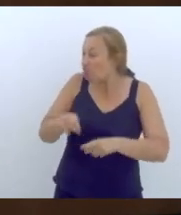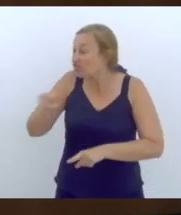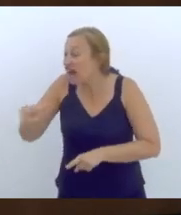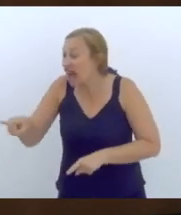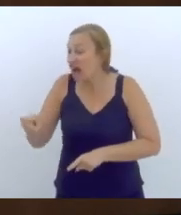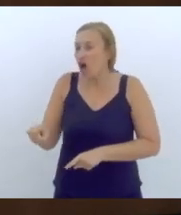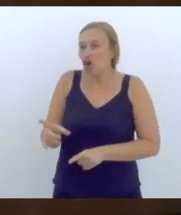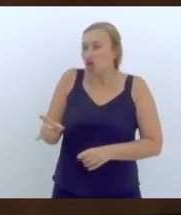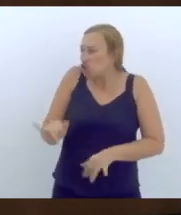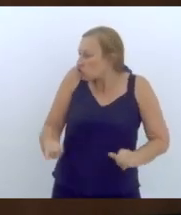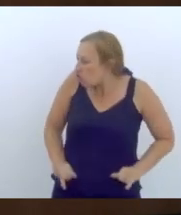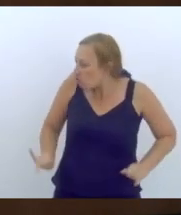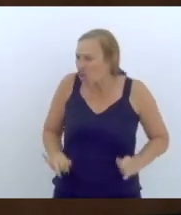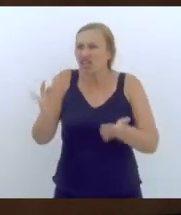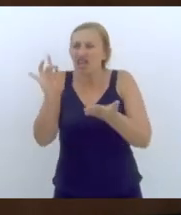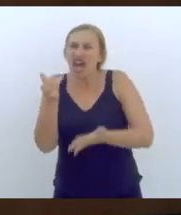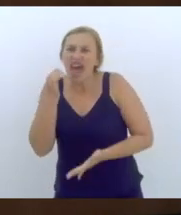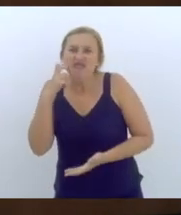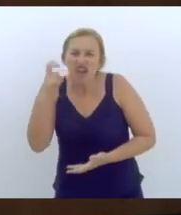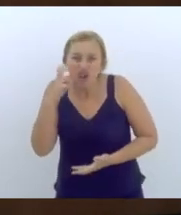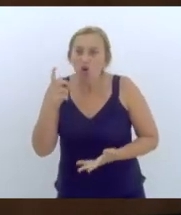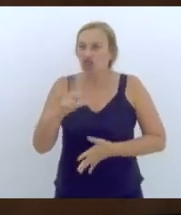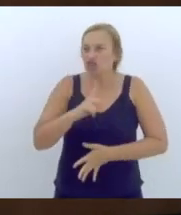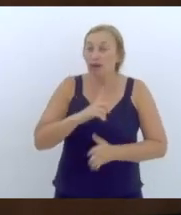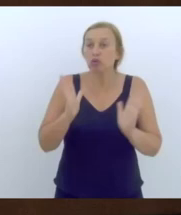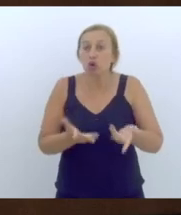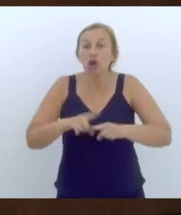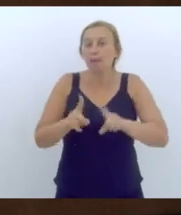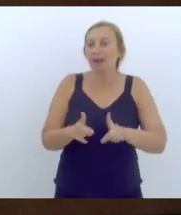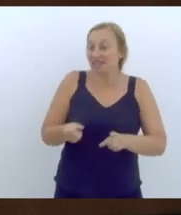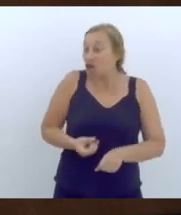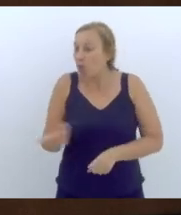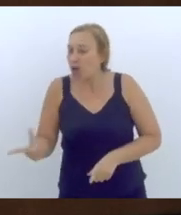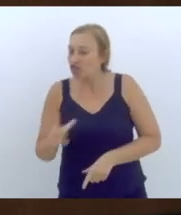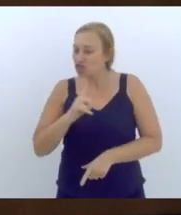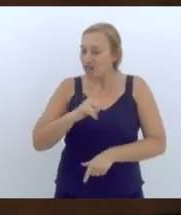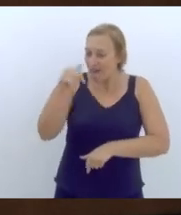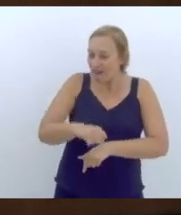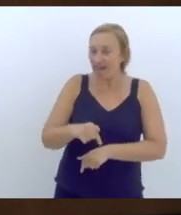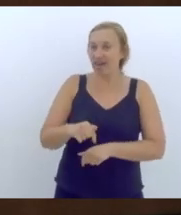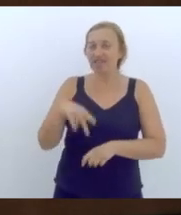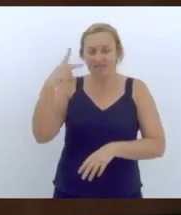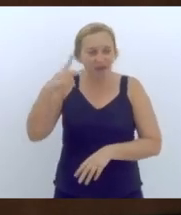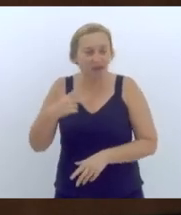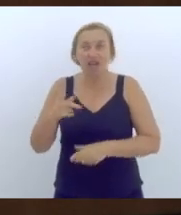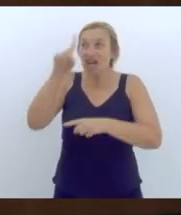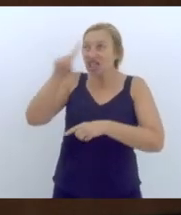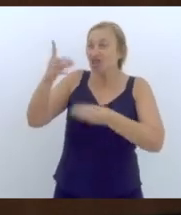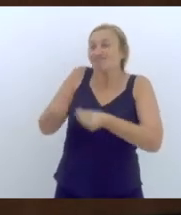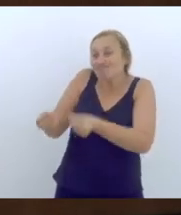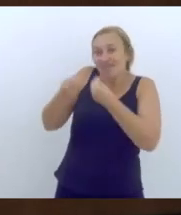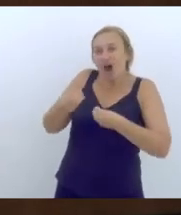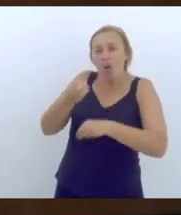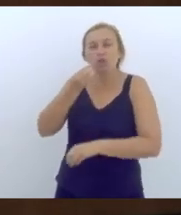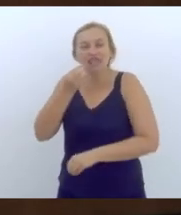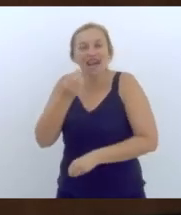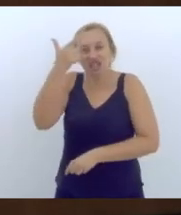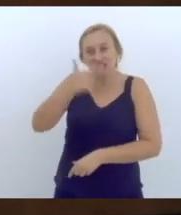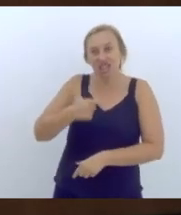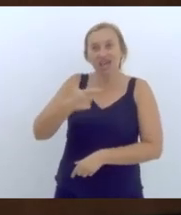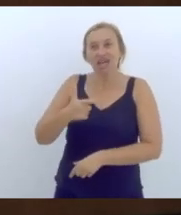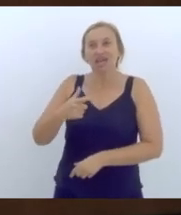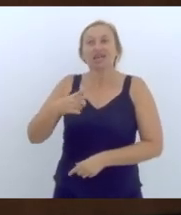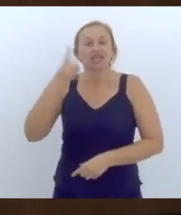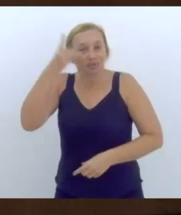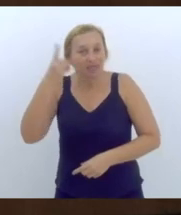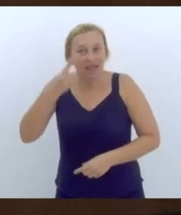desassistida. Essa é a vergonha que nós vivemos hoje. Mas enquanto eu estiver aqui nesse parlamento, enquanto Deus me dá a oportunidade de estar deputado, a cidade